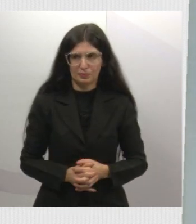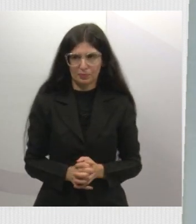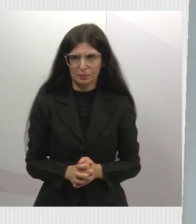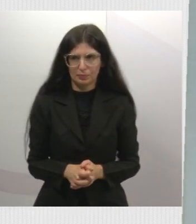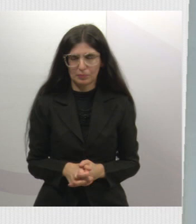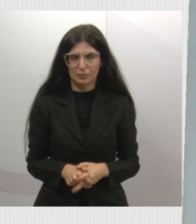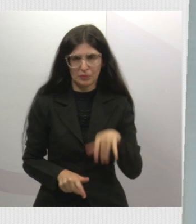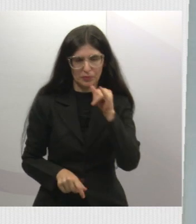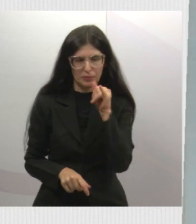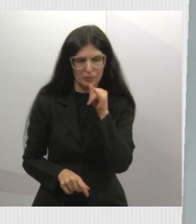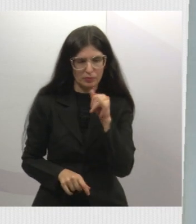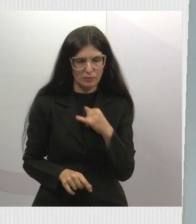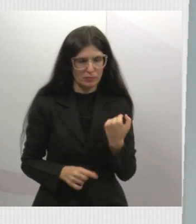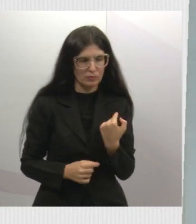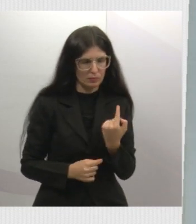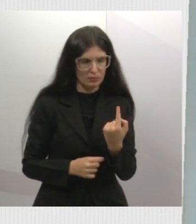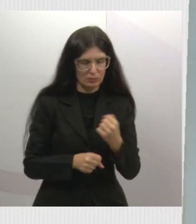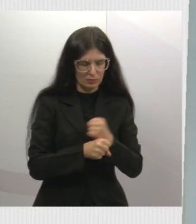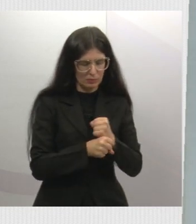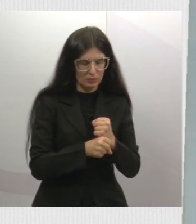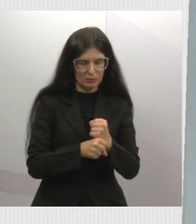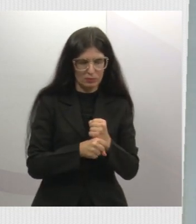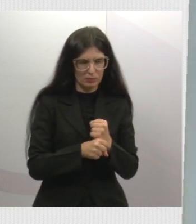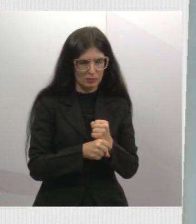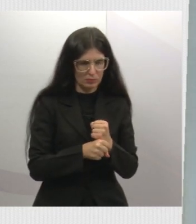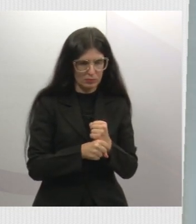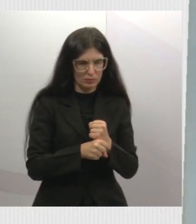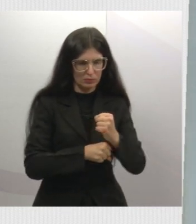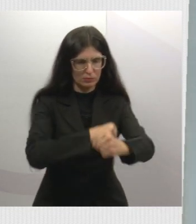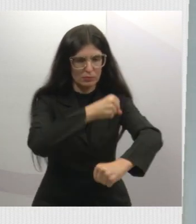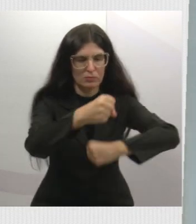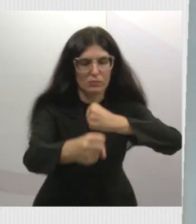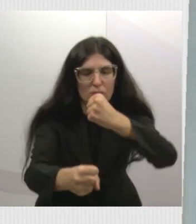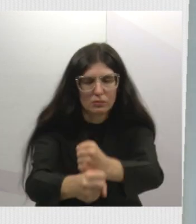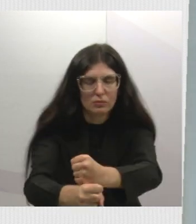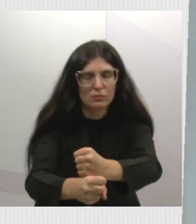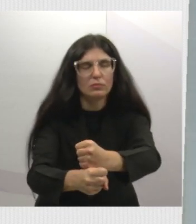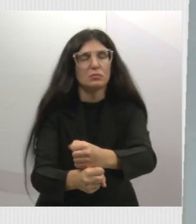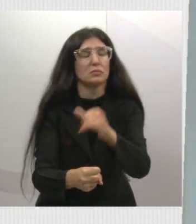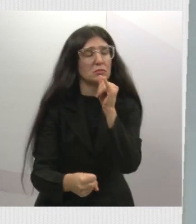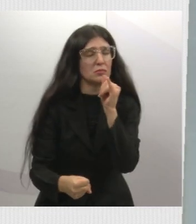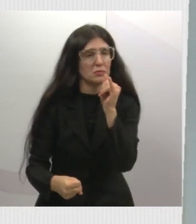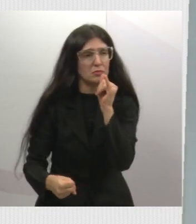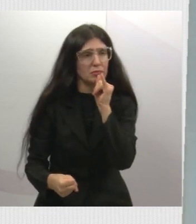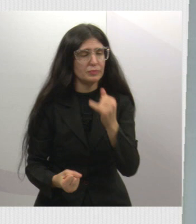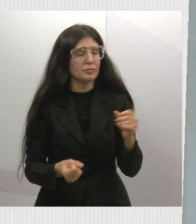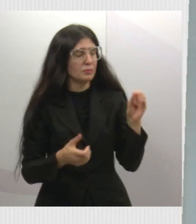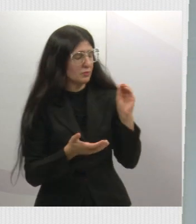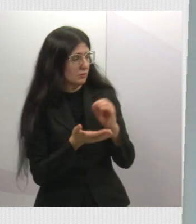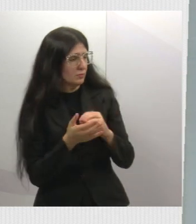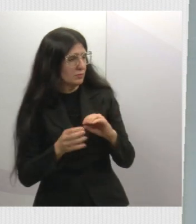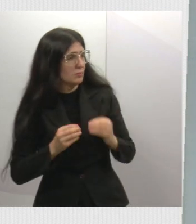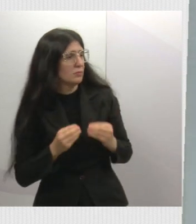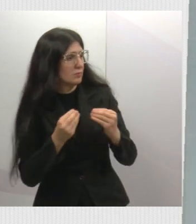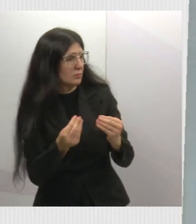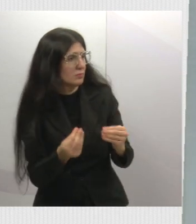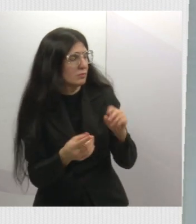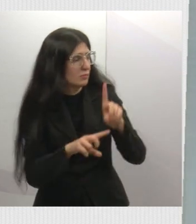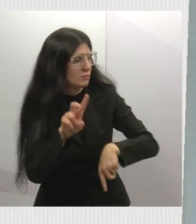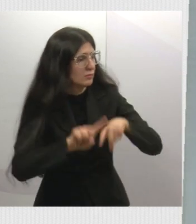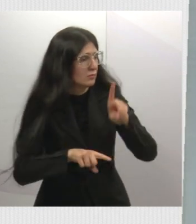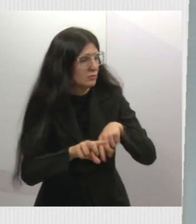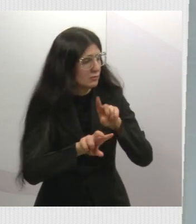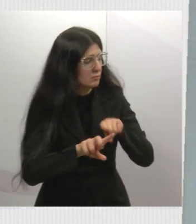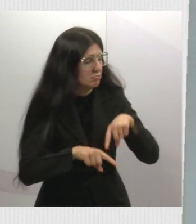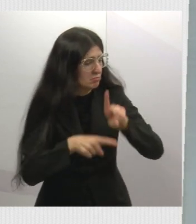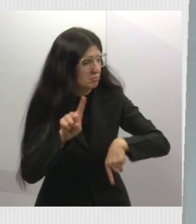de um ano para o outro, com a proposta da execução do serviço ou da entrega do material, mas, por